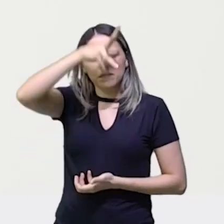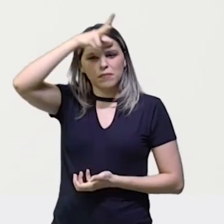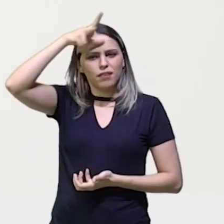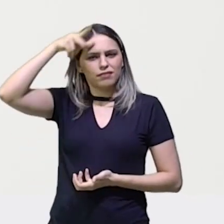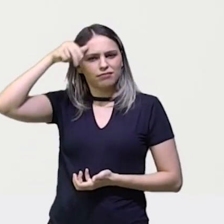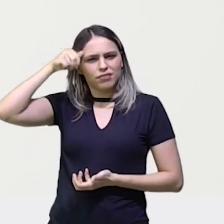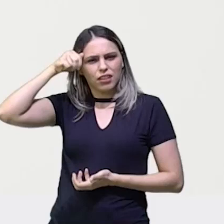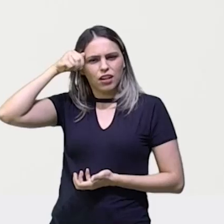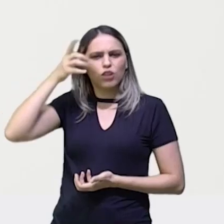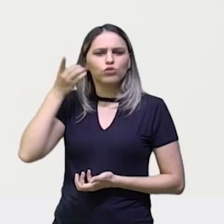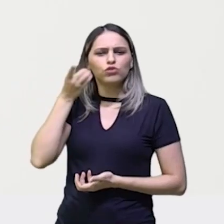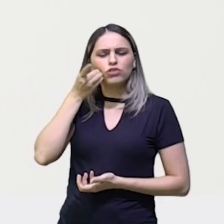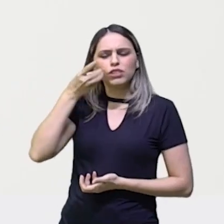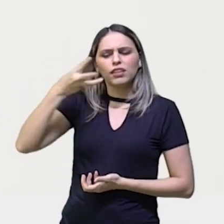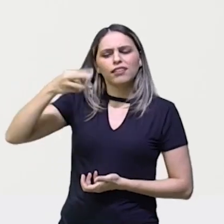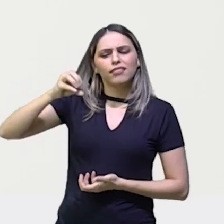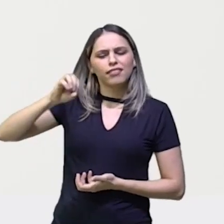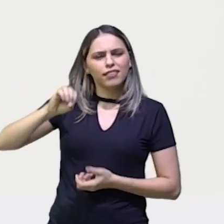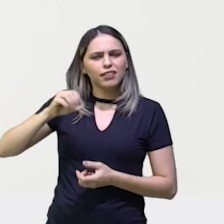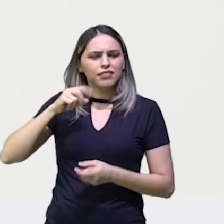30 de